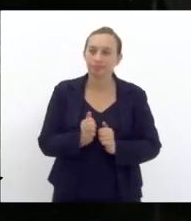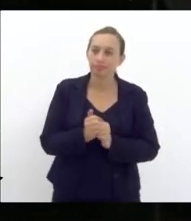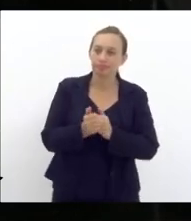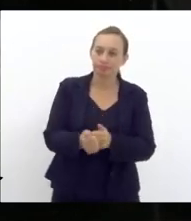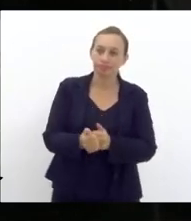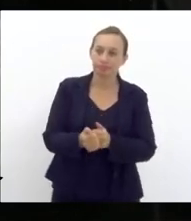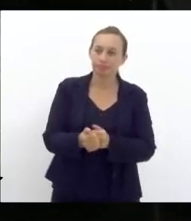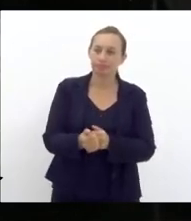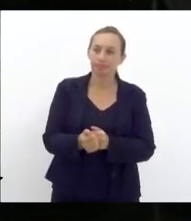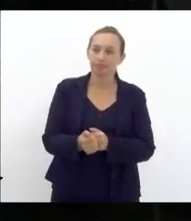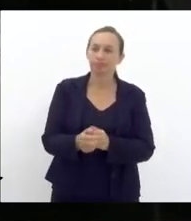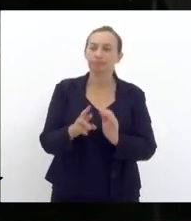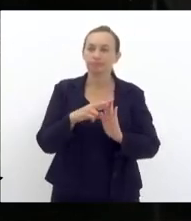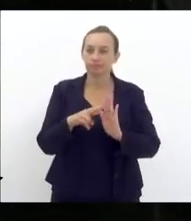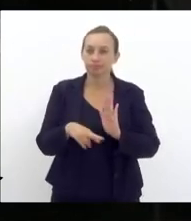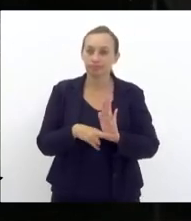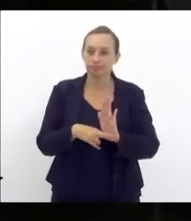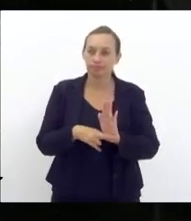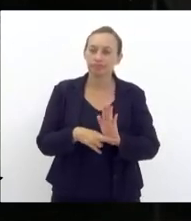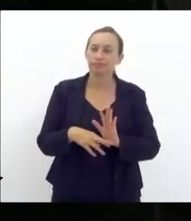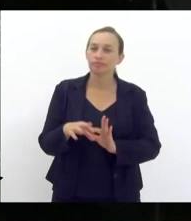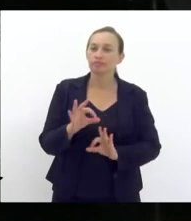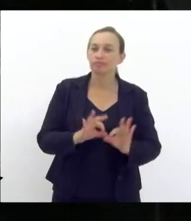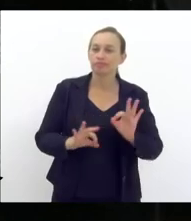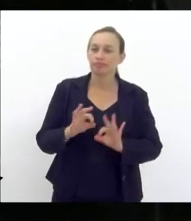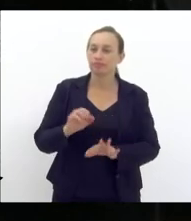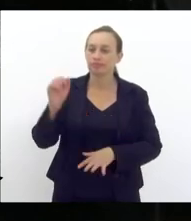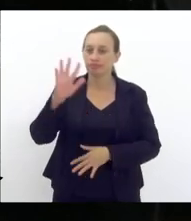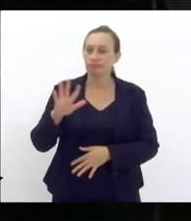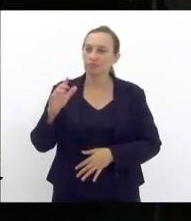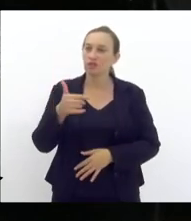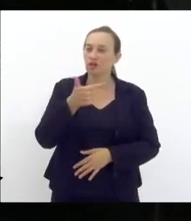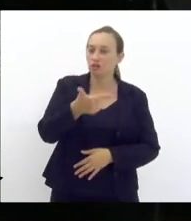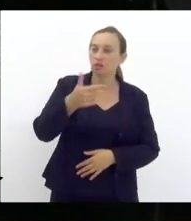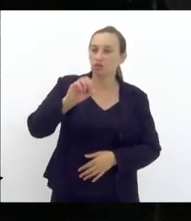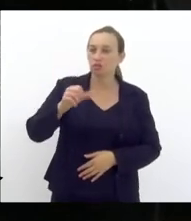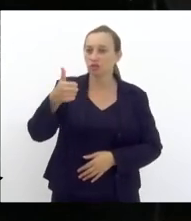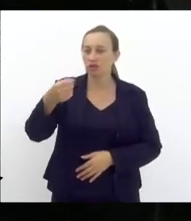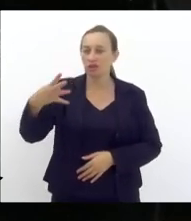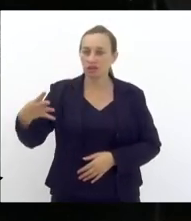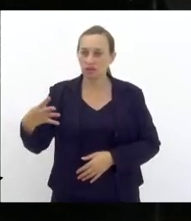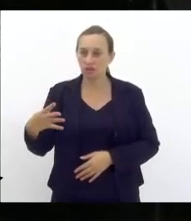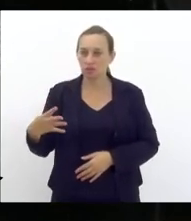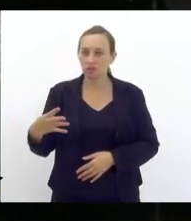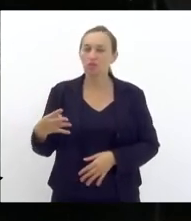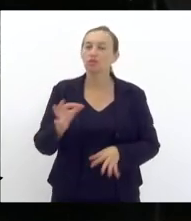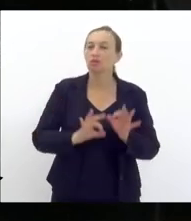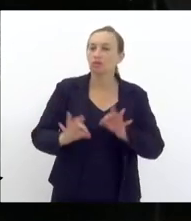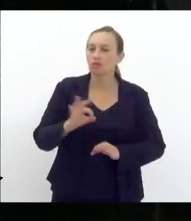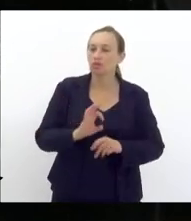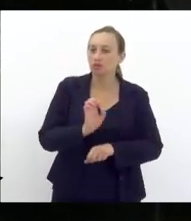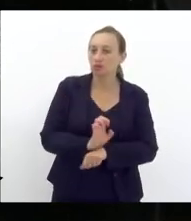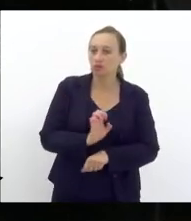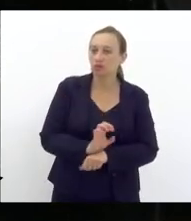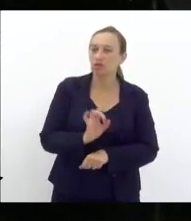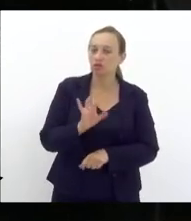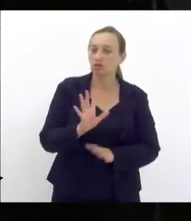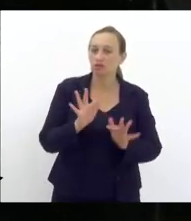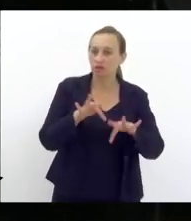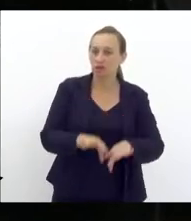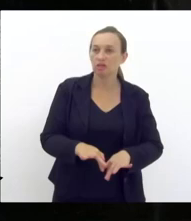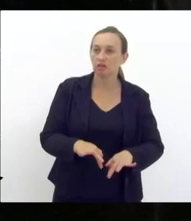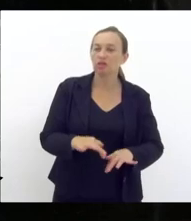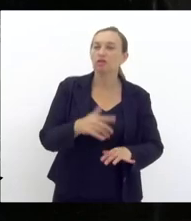a diretriz do Plano Nacional de Educação publicado em 2014 o nosso plano estadual só foi finalizado